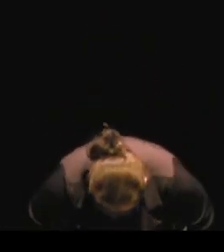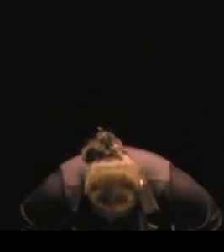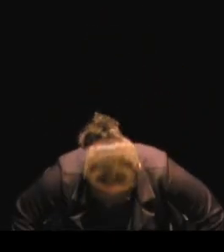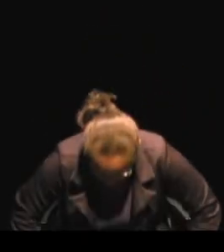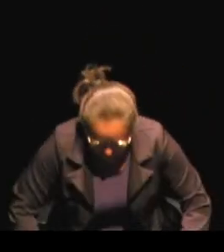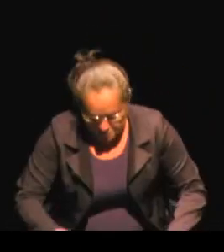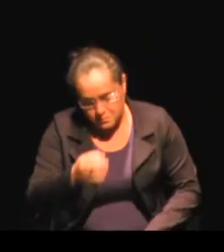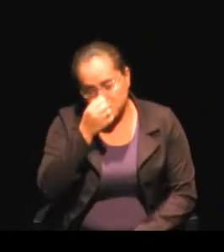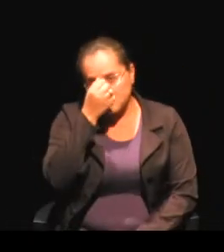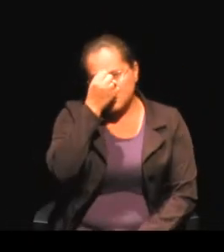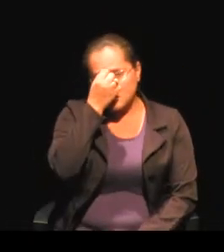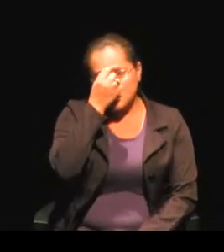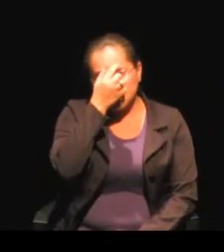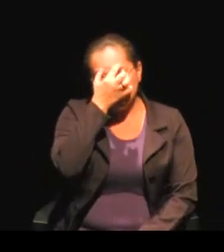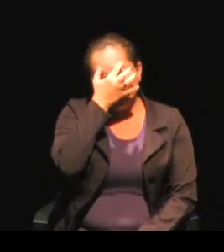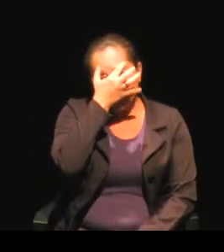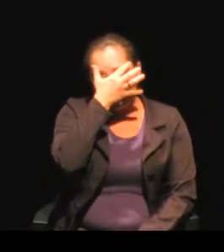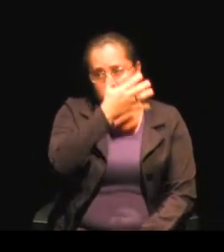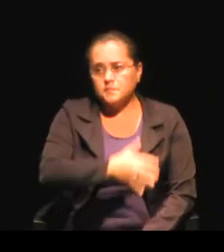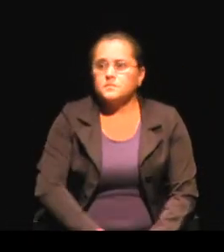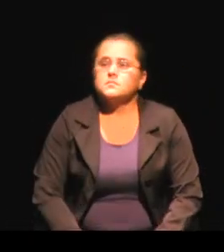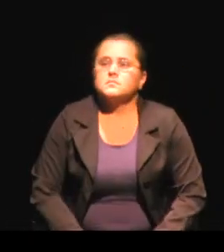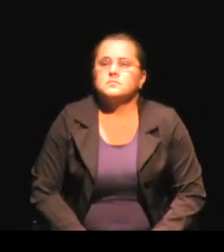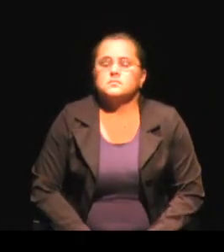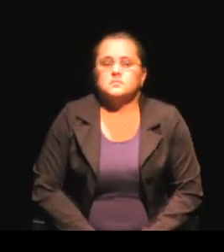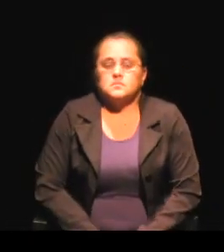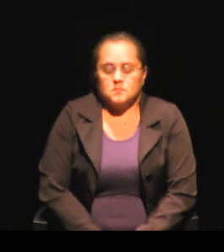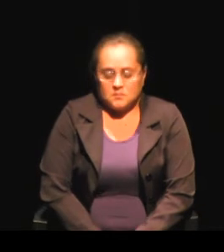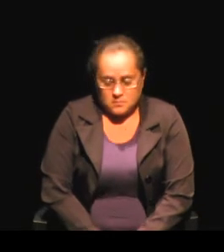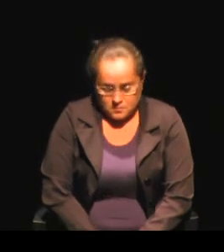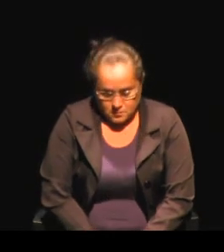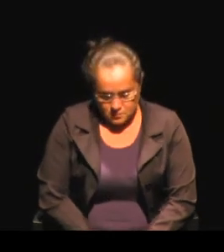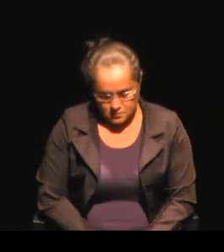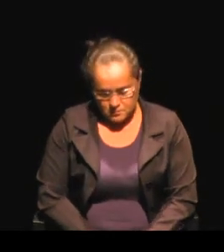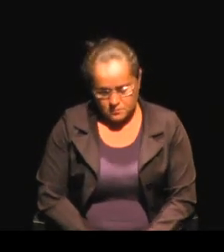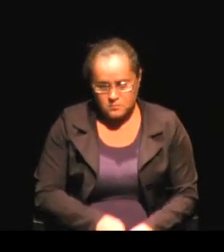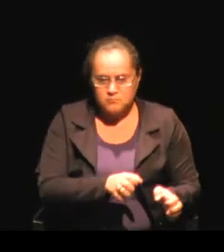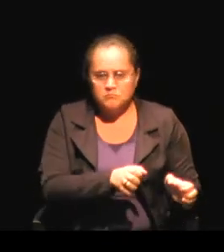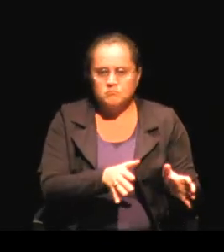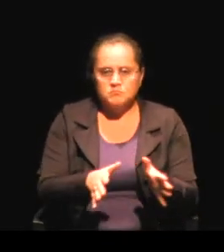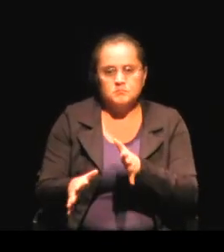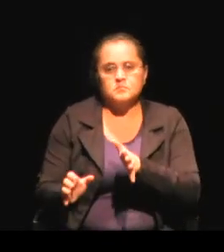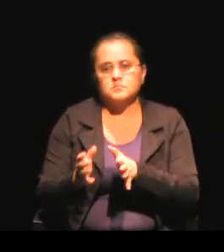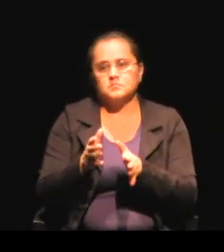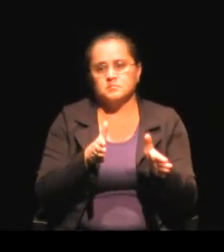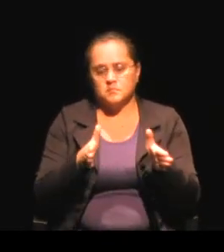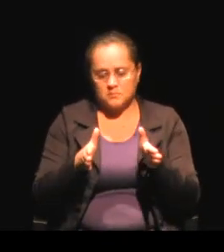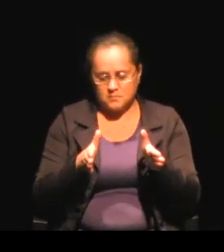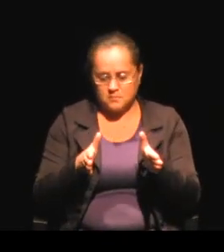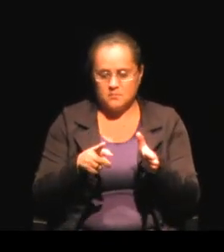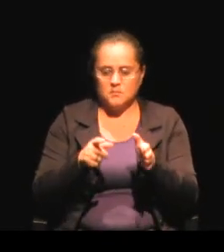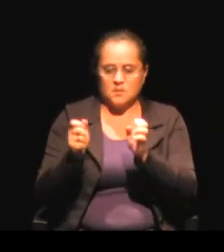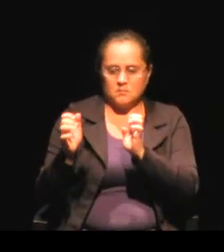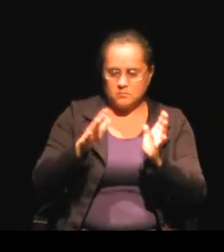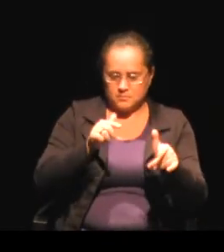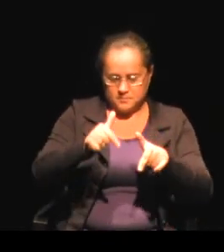de auditório, de oficinas e de tudo isso que um museu contemporâneo tem, né? Ocorre que,